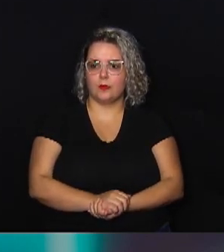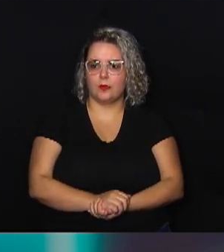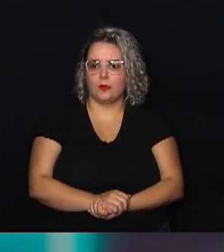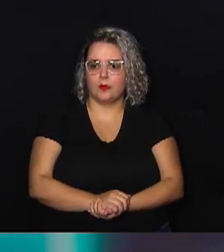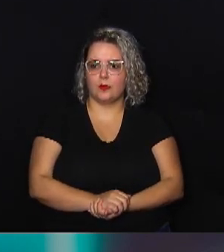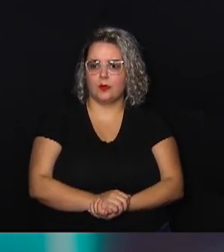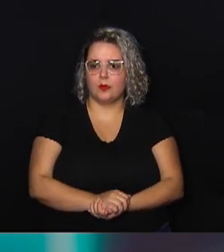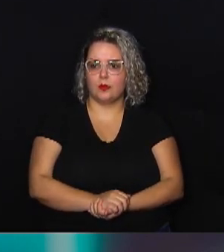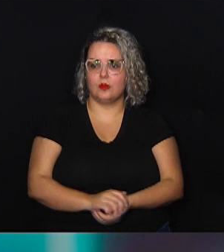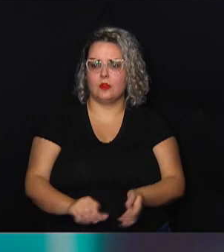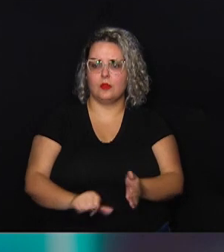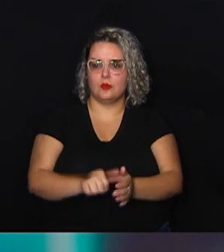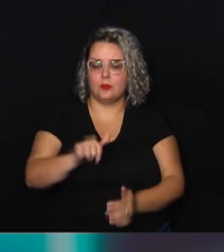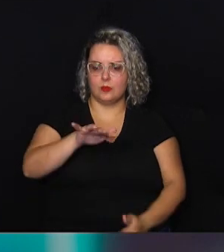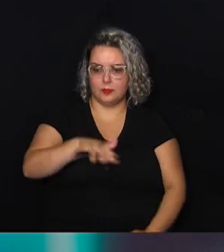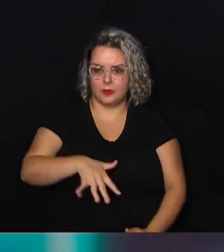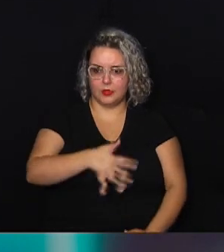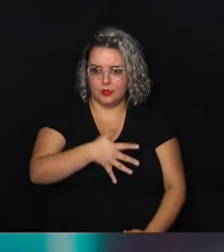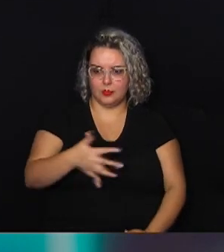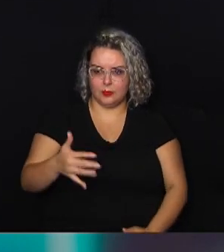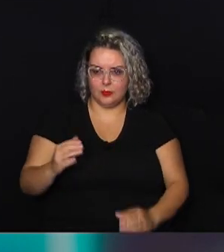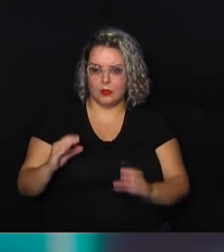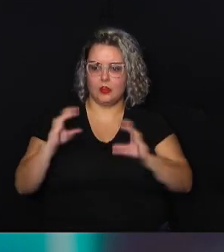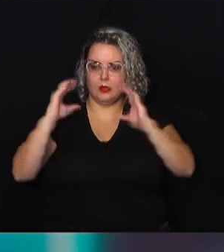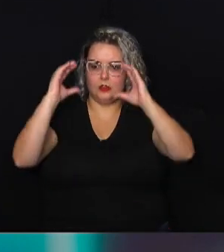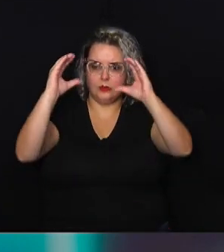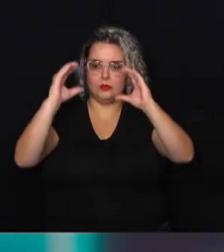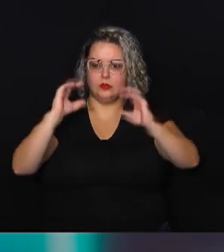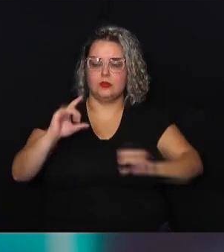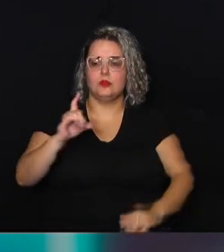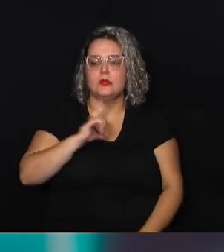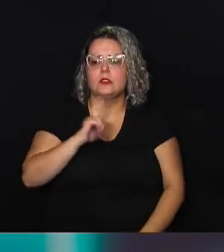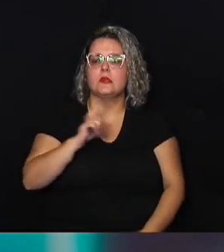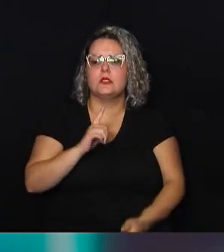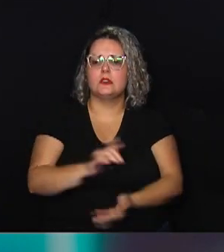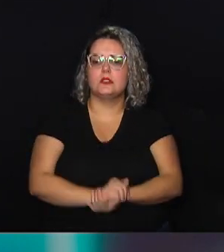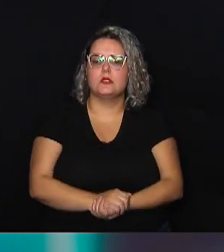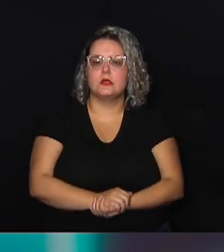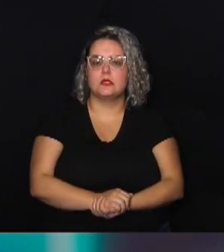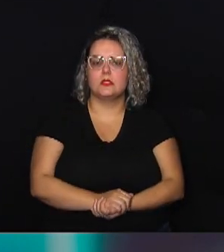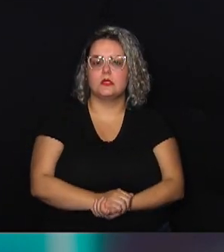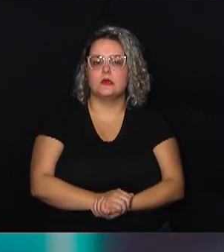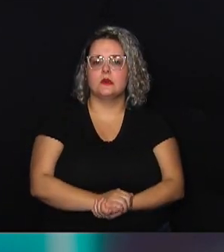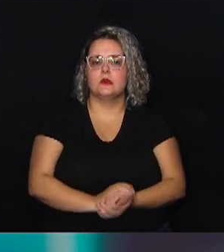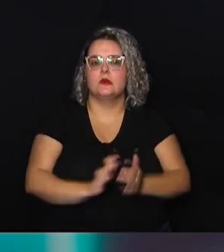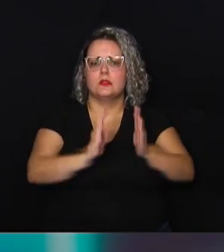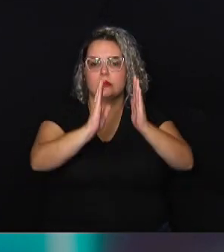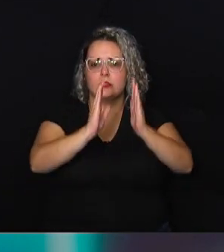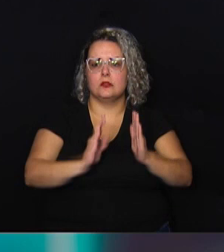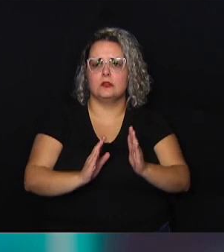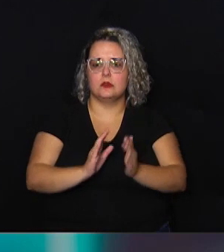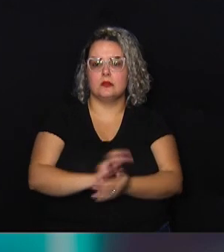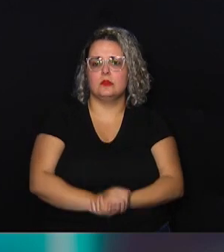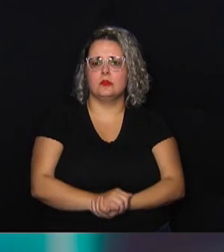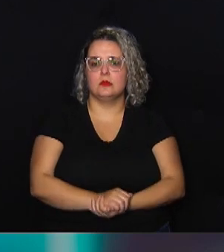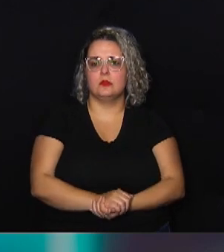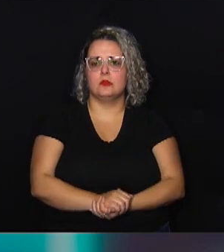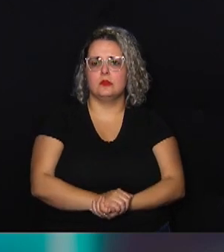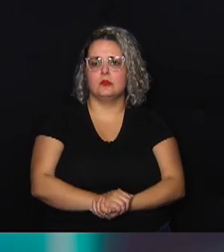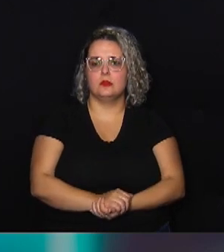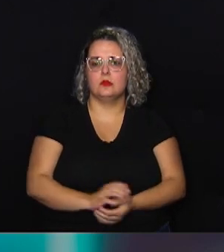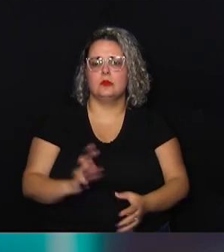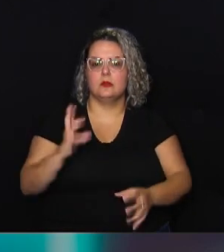No primeiro quadro, temos a coluna aqui, comeu um pedaço da total do Mário Gatti